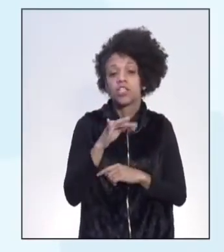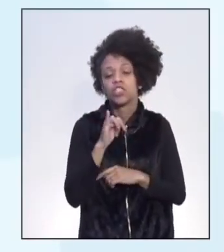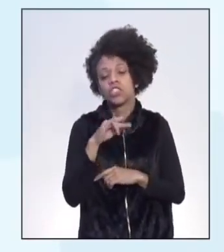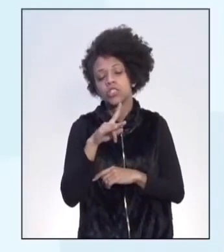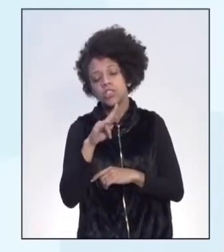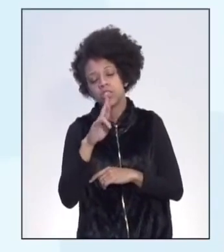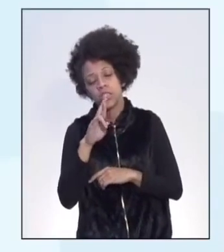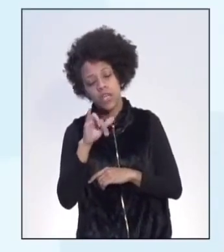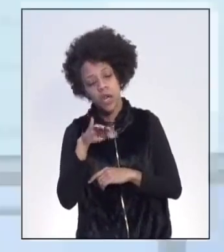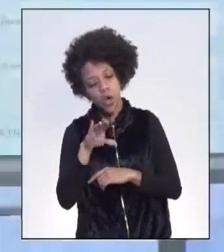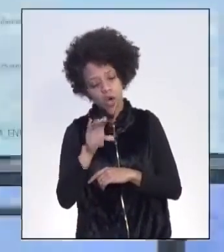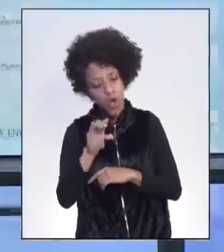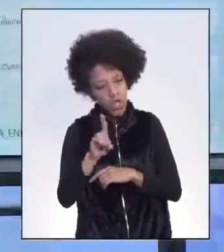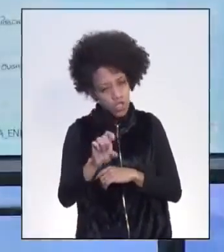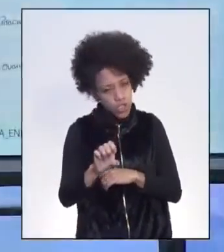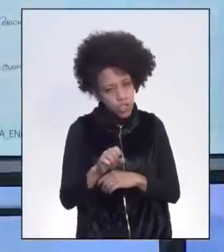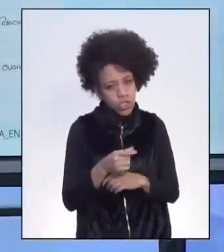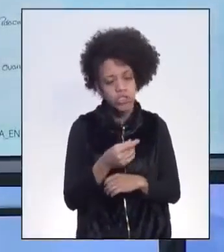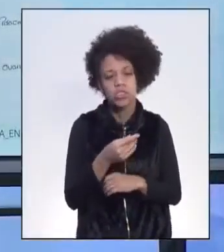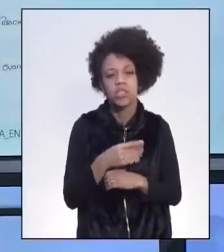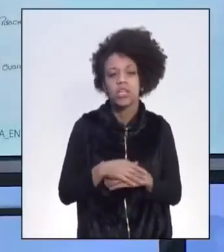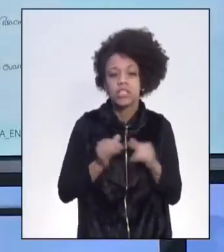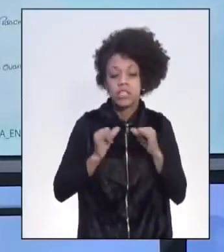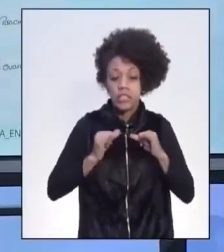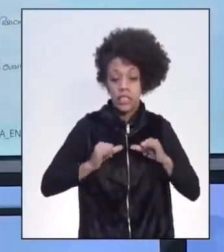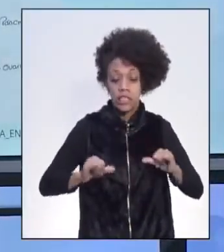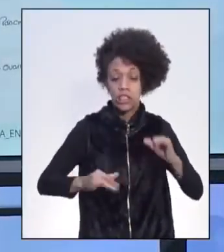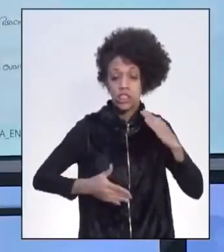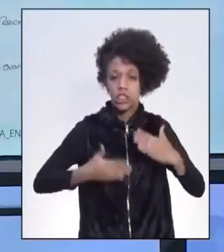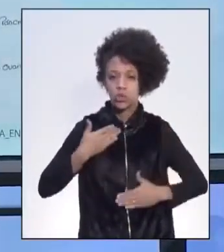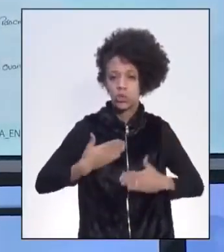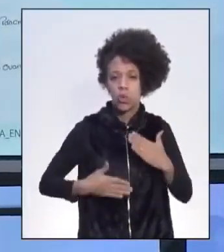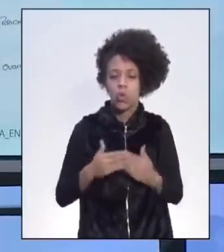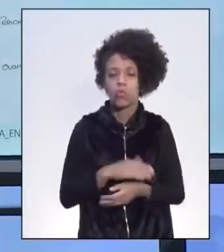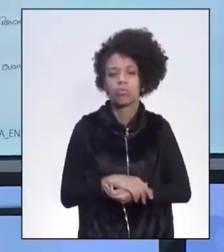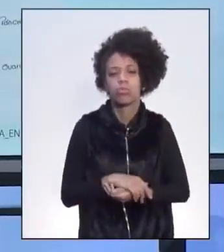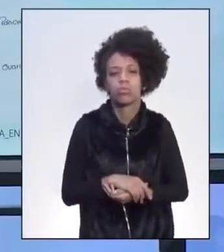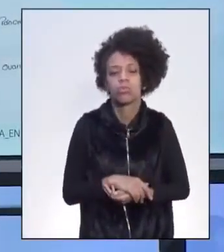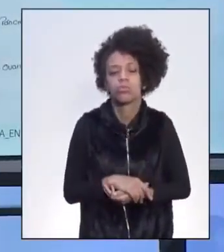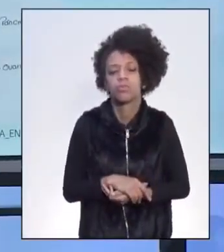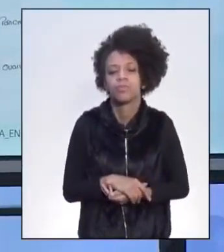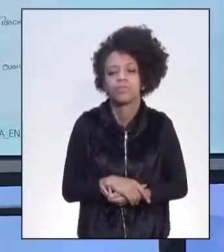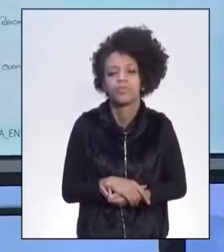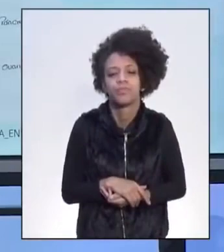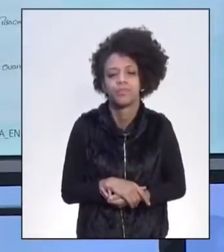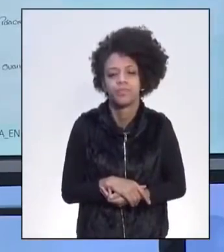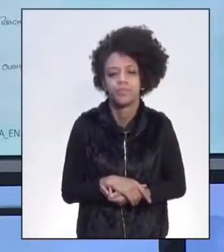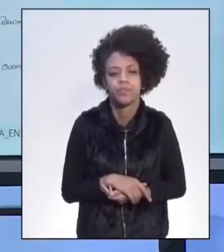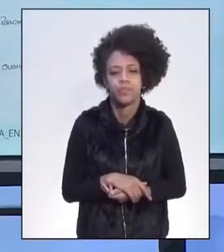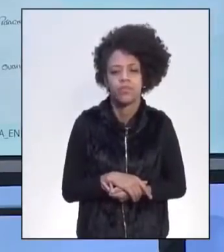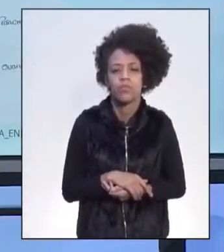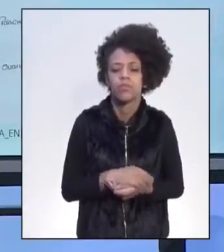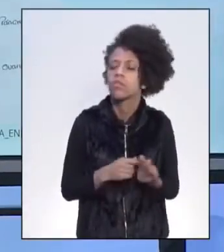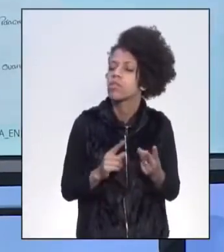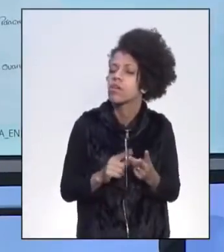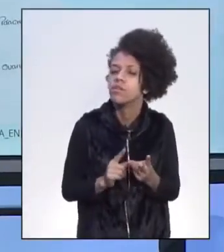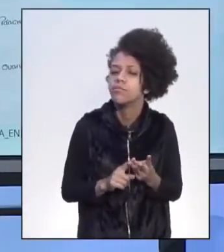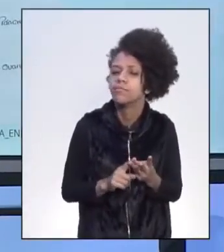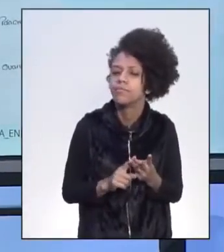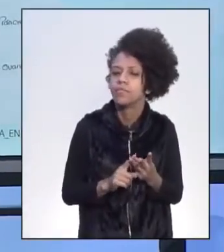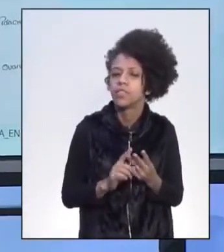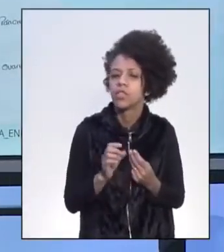ligado ao gasto de energia do corpo, tá bom? Que mais? Aí a gente falou aqui